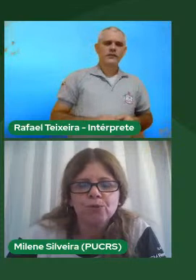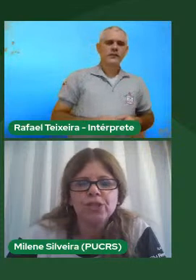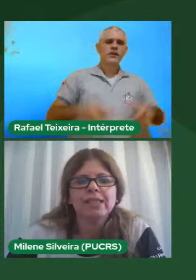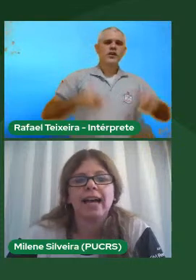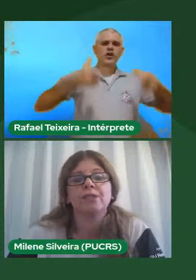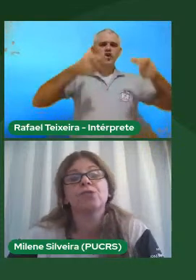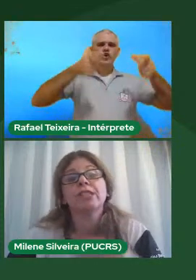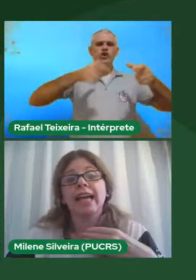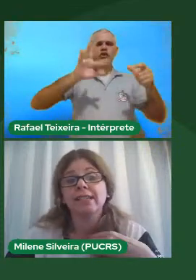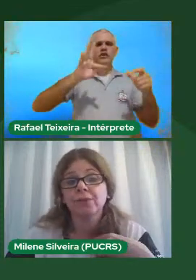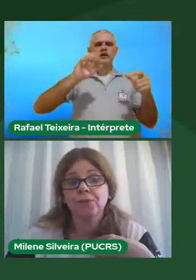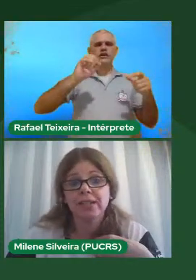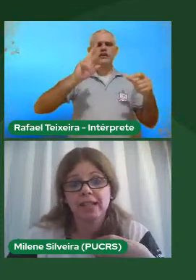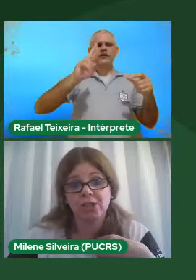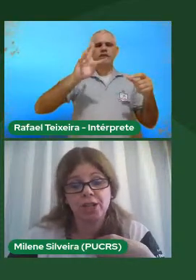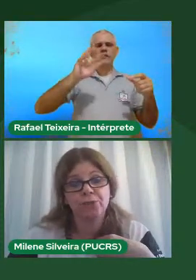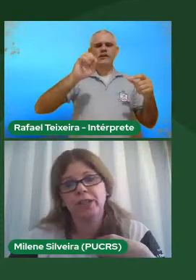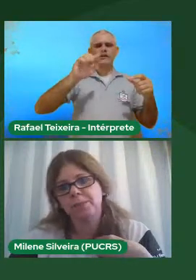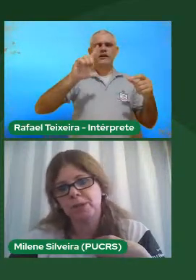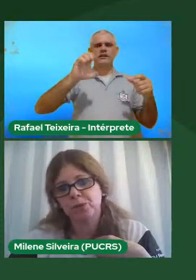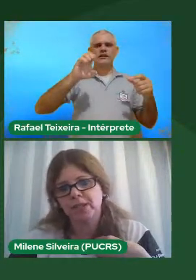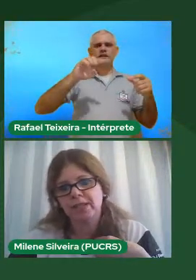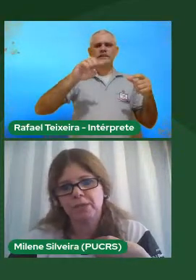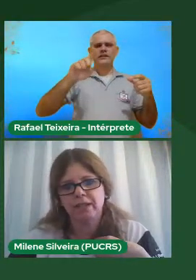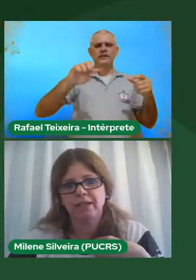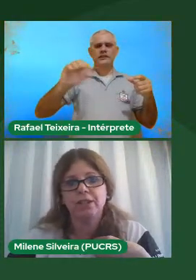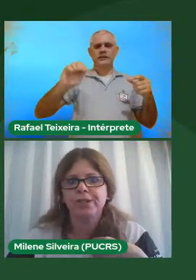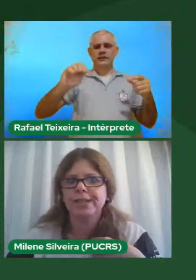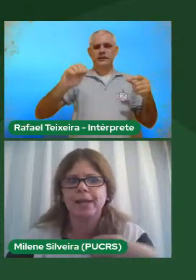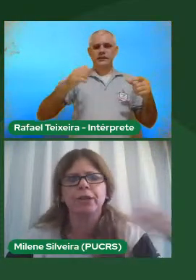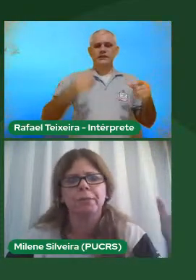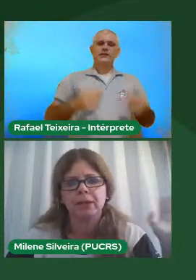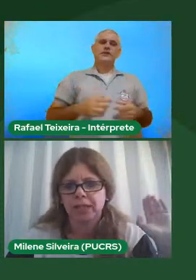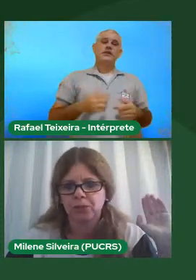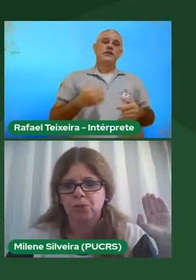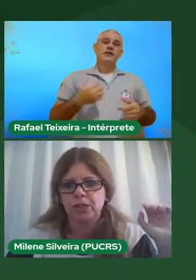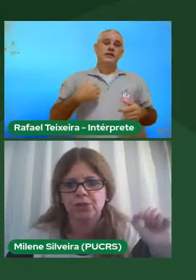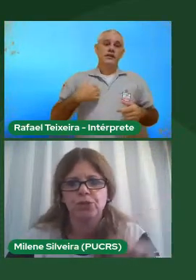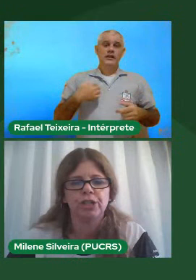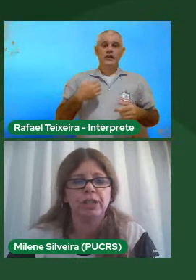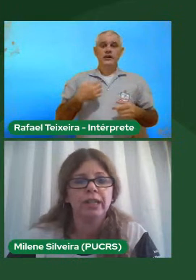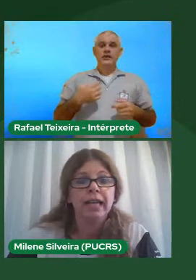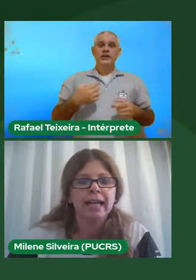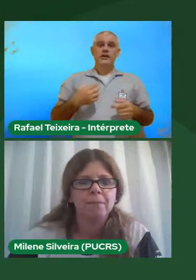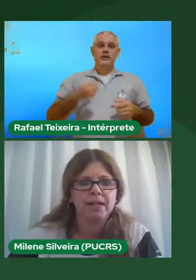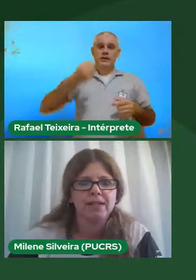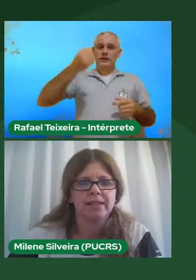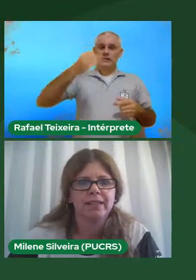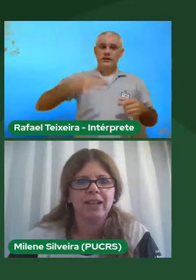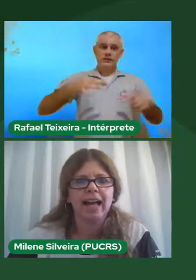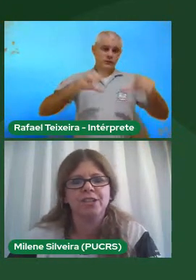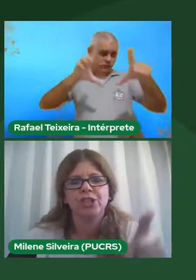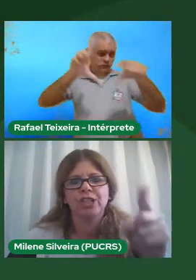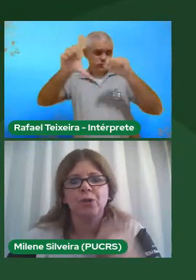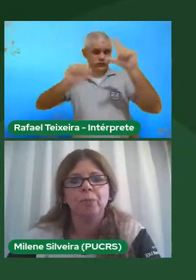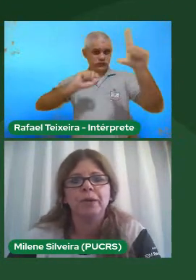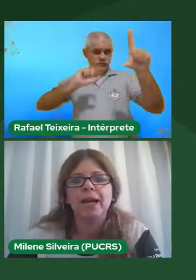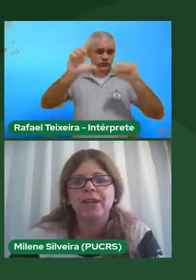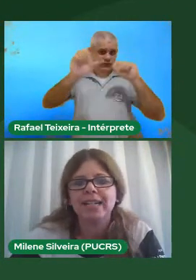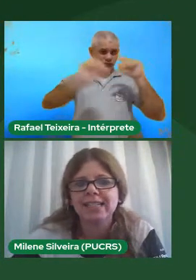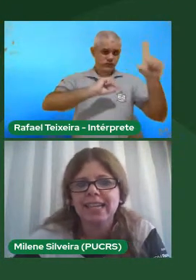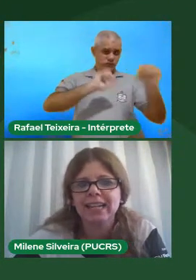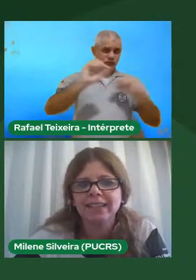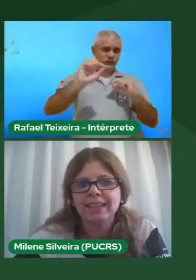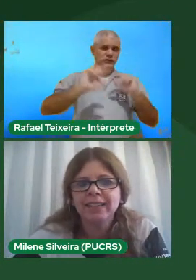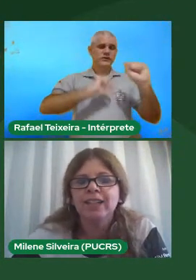começam alguns destaques. Os destaques que eu vou fazer, gente, foi das pessoas que me disseram, eu também não sei tudo isso de cabeça. Então, a gente tem o